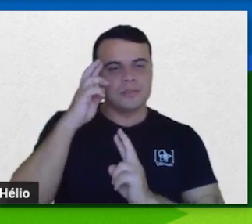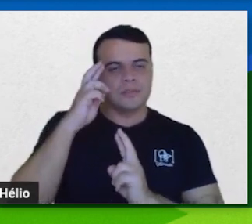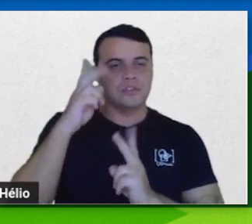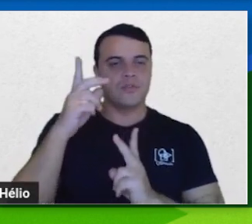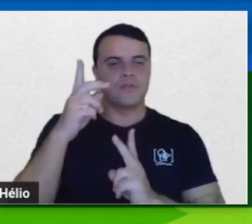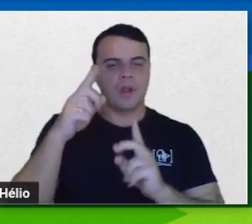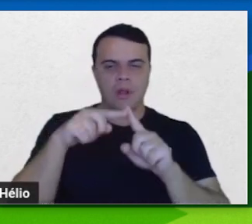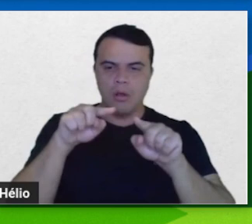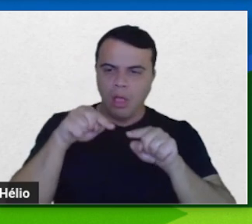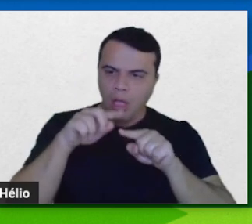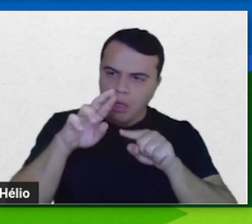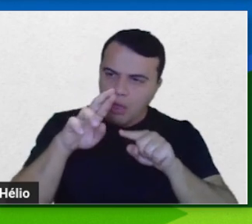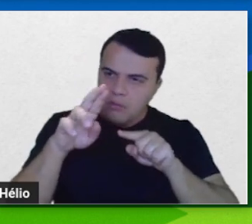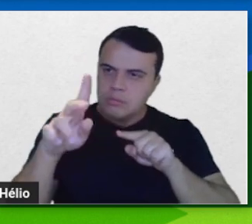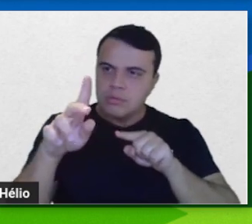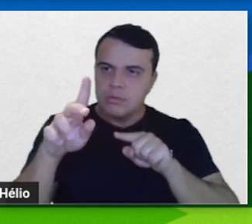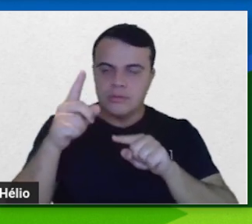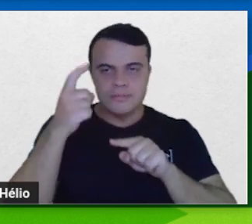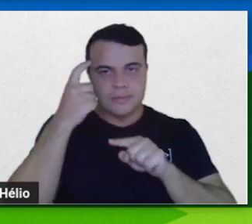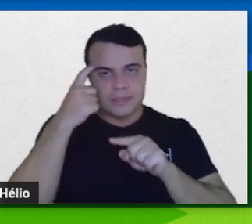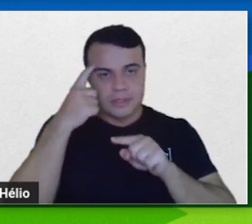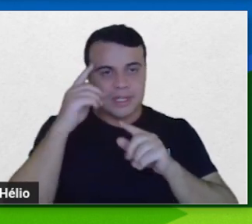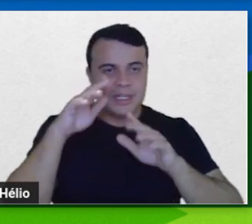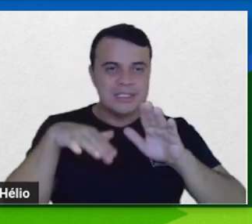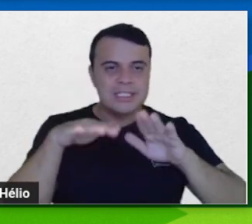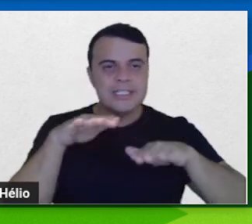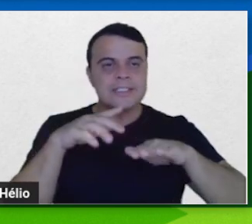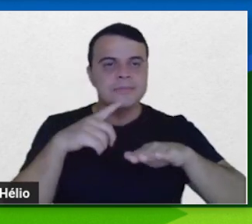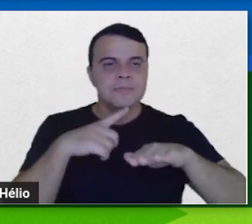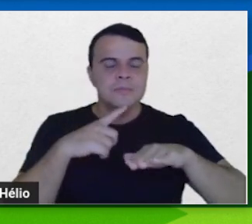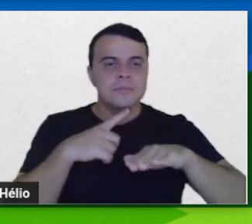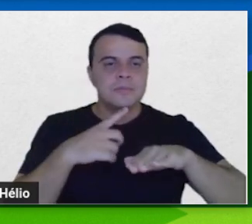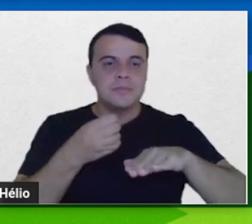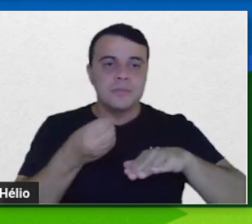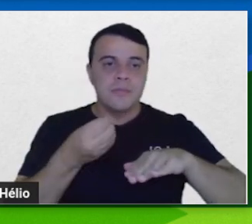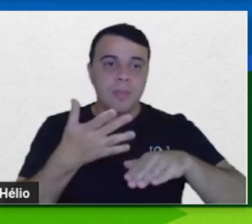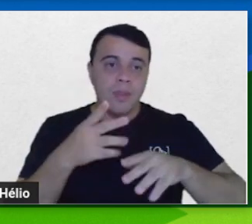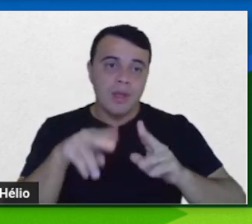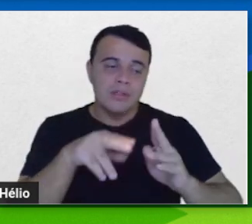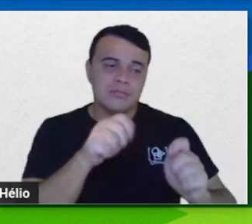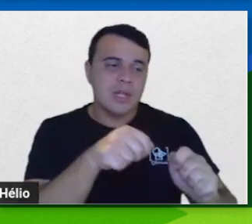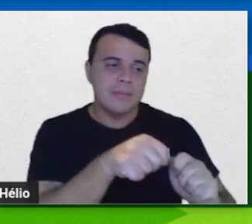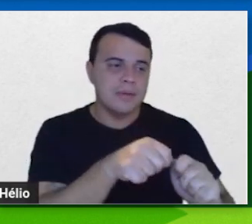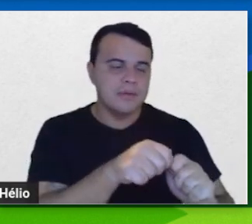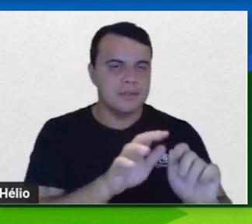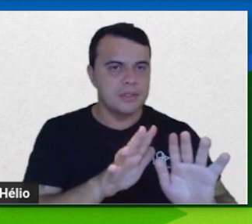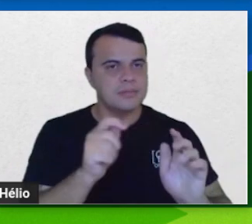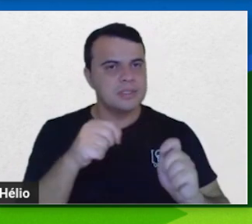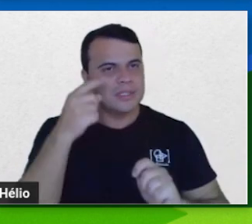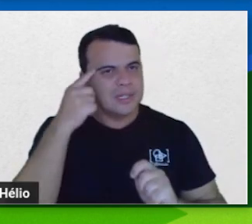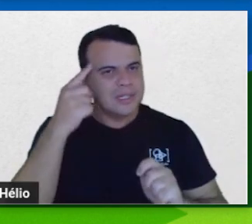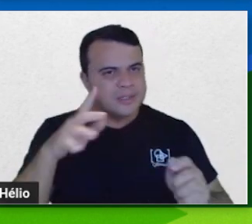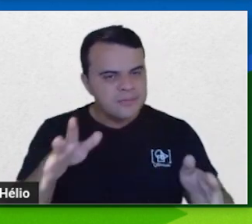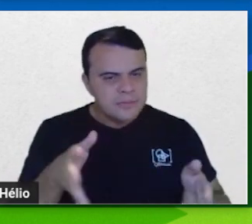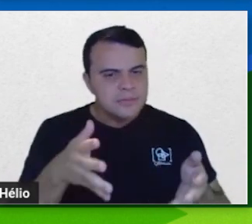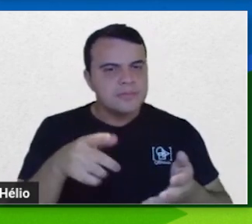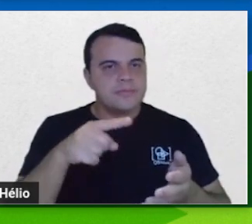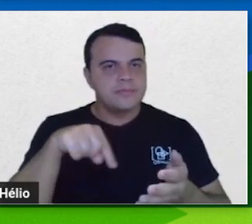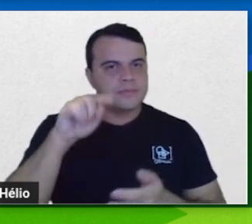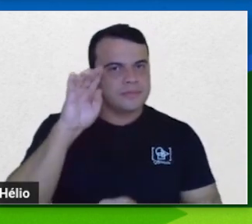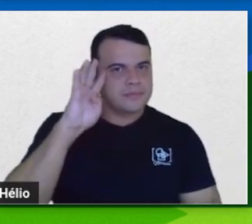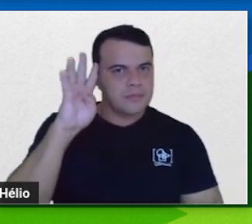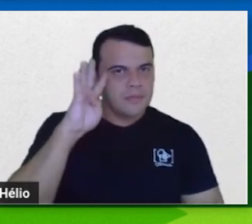caixinha, pensar coisas diferentes, mesmo que não sejam realizadas, mas a ideia é estimular a